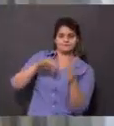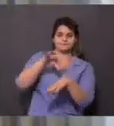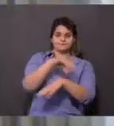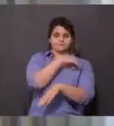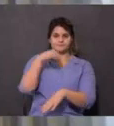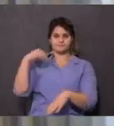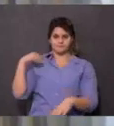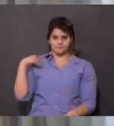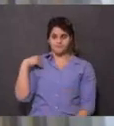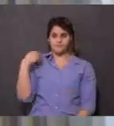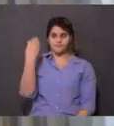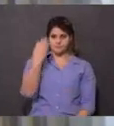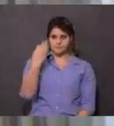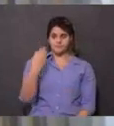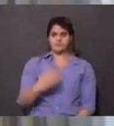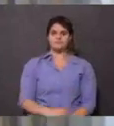secundum